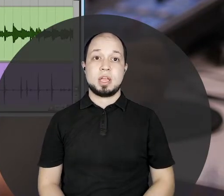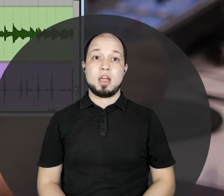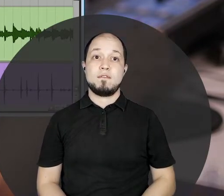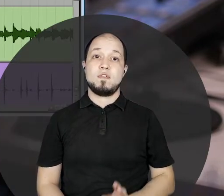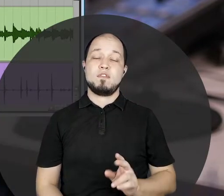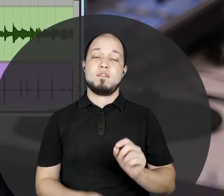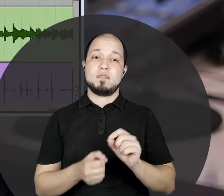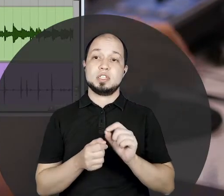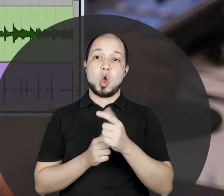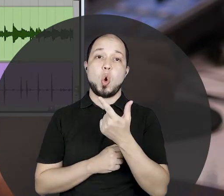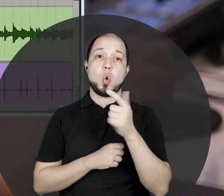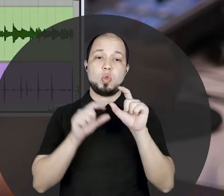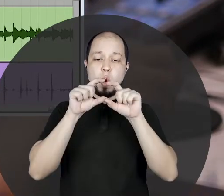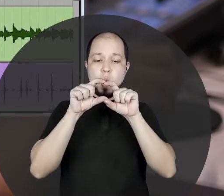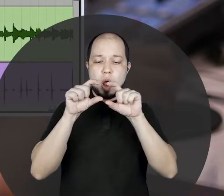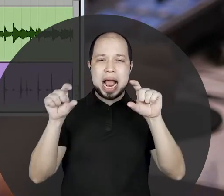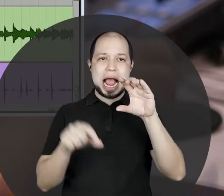Eu vou abrir um outro canal.